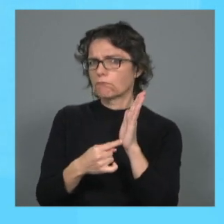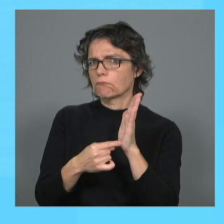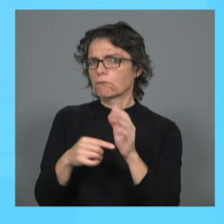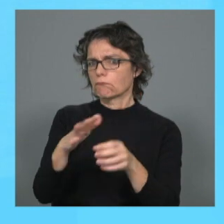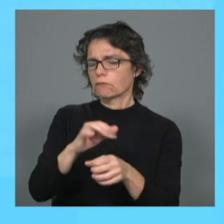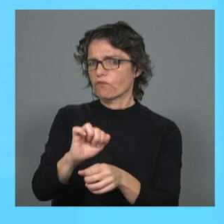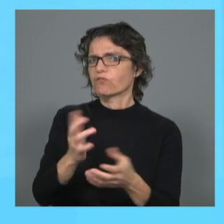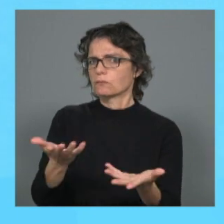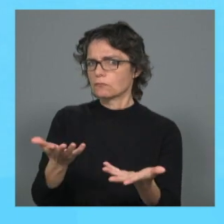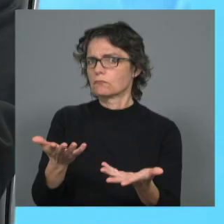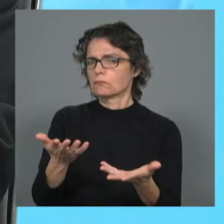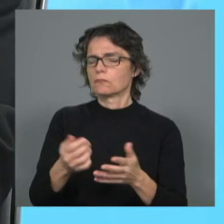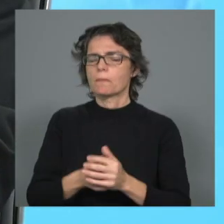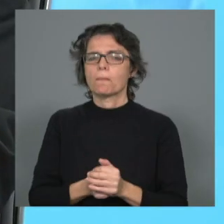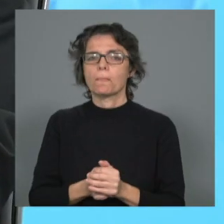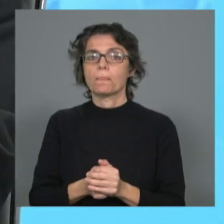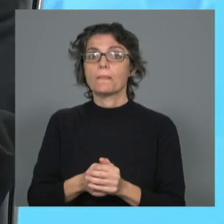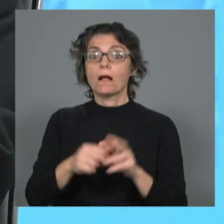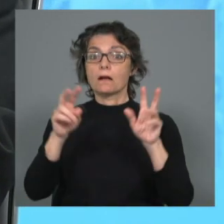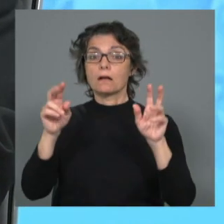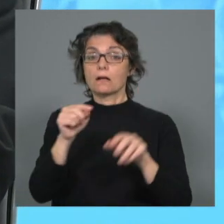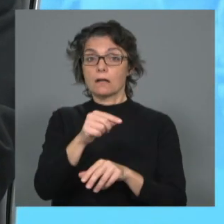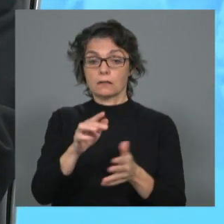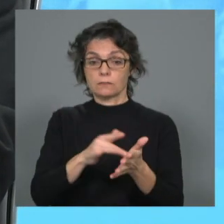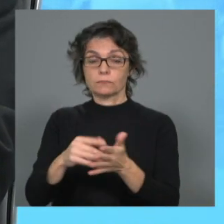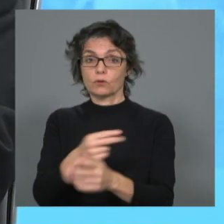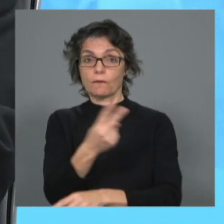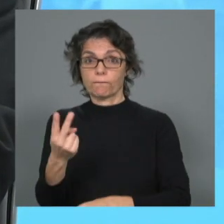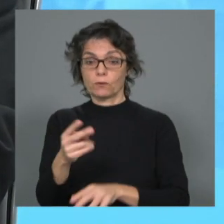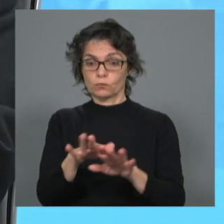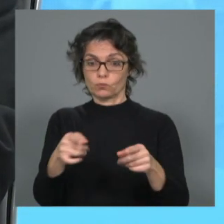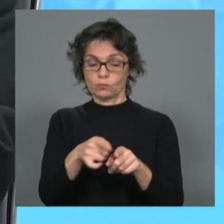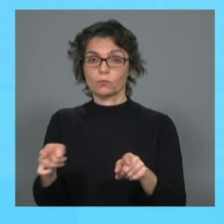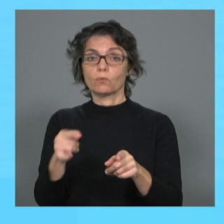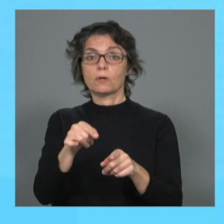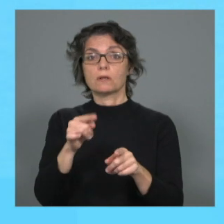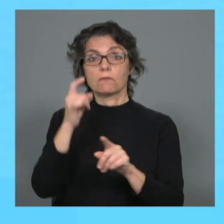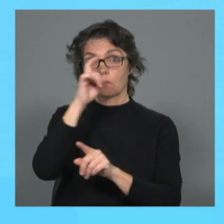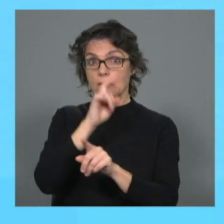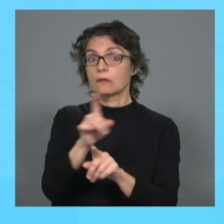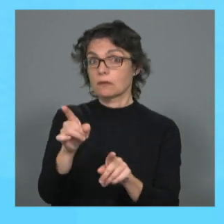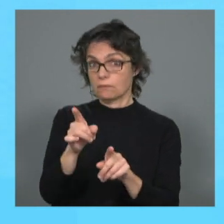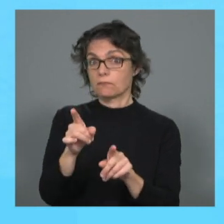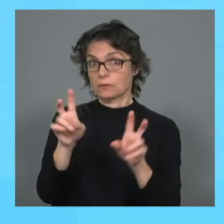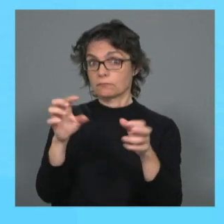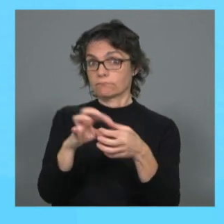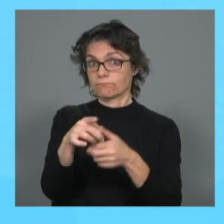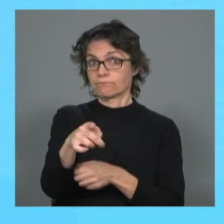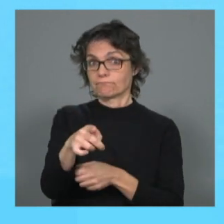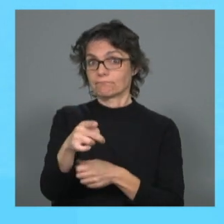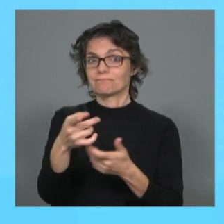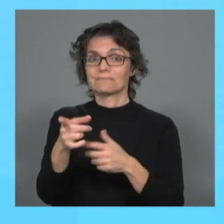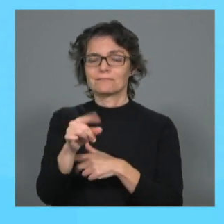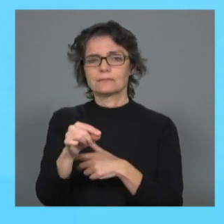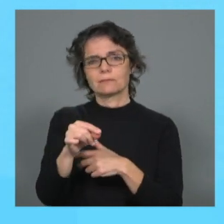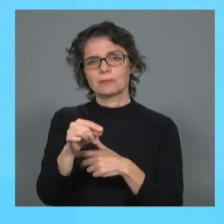realidade. Temos em cima da mesa dois livros que lembram precisamente isso e que nos remetem também para